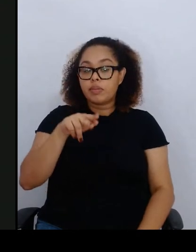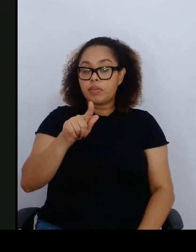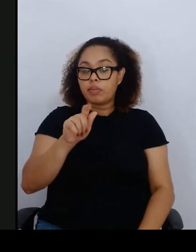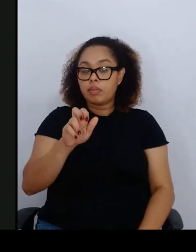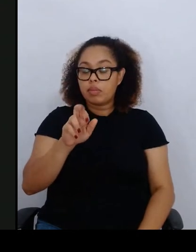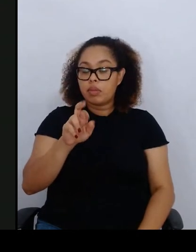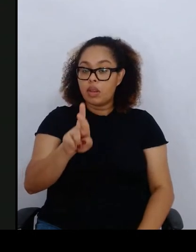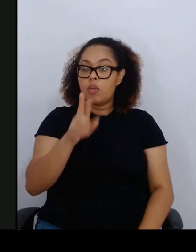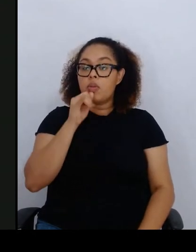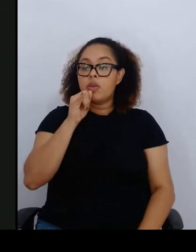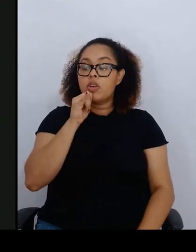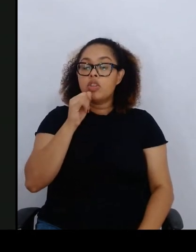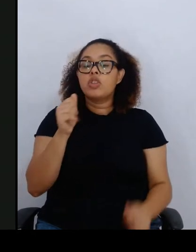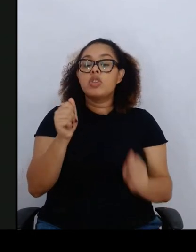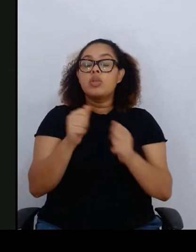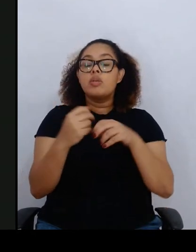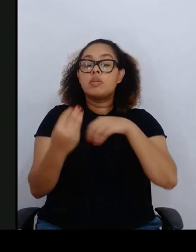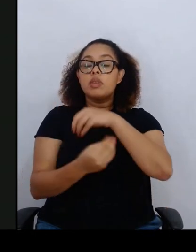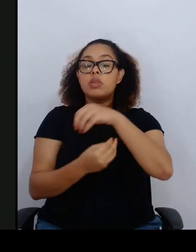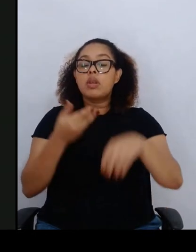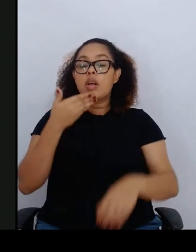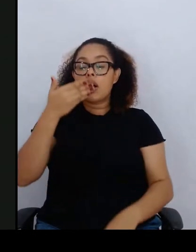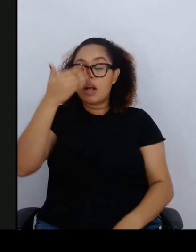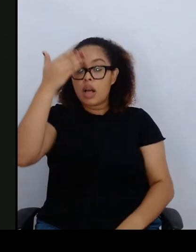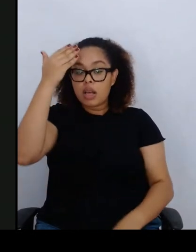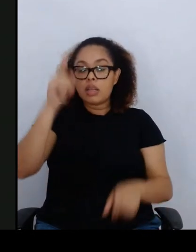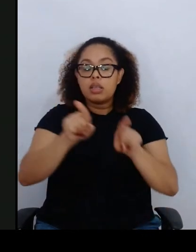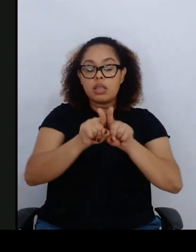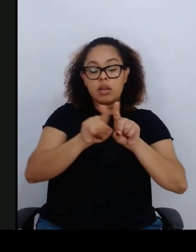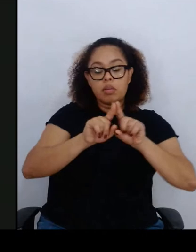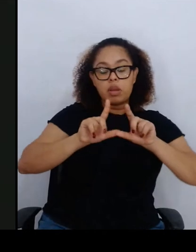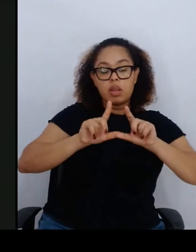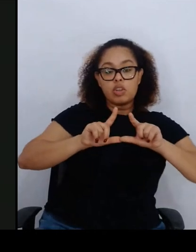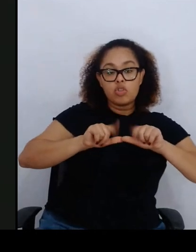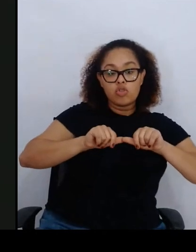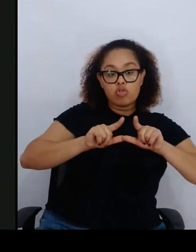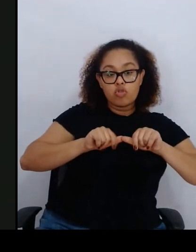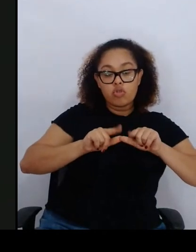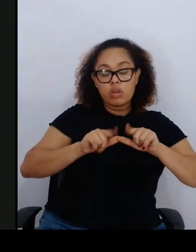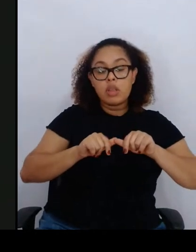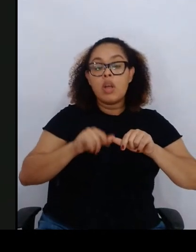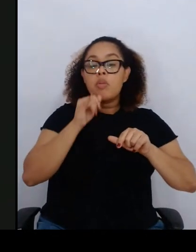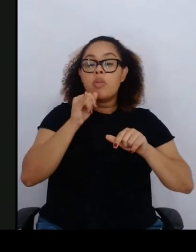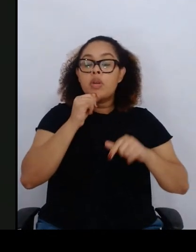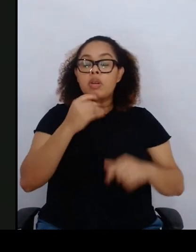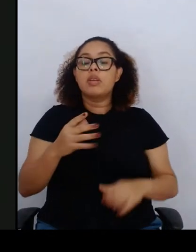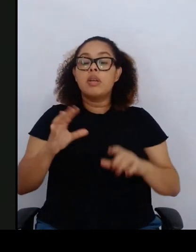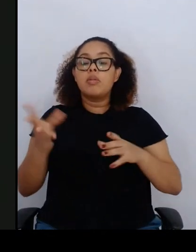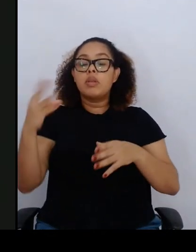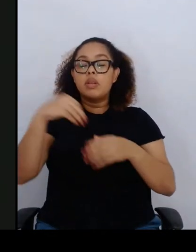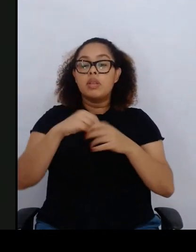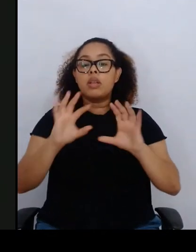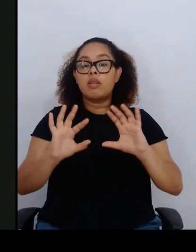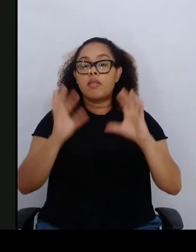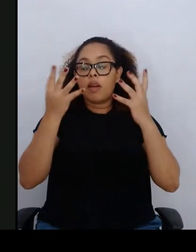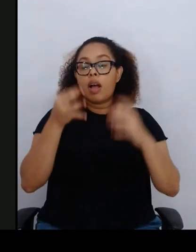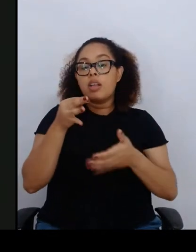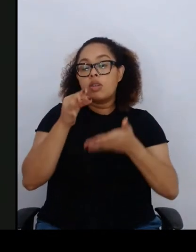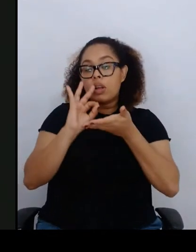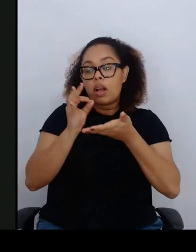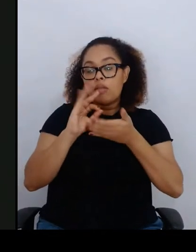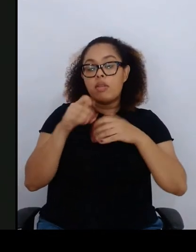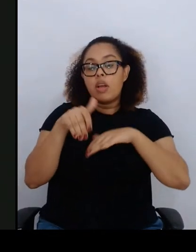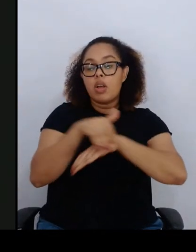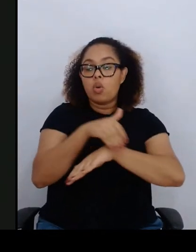Árabes e judeus mas a cidade oferecia também um cruzamento de diferentes grupos nas festas cafés ruas onde